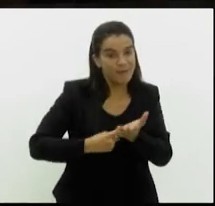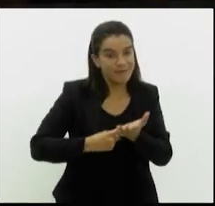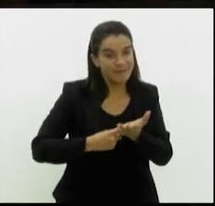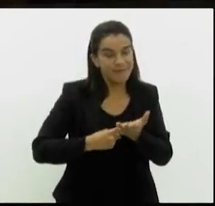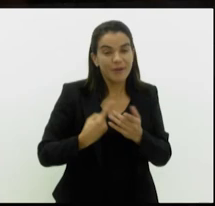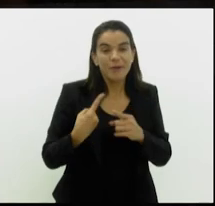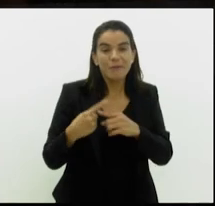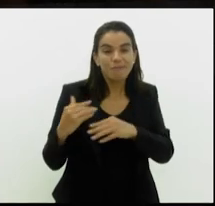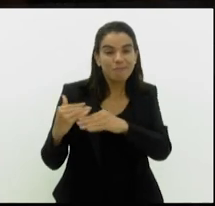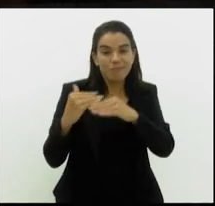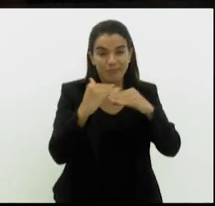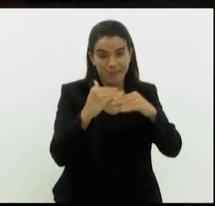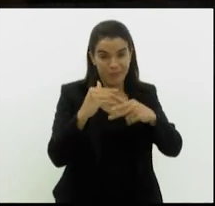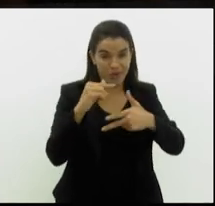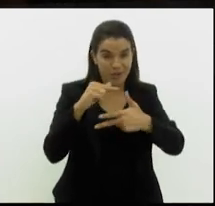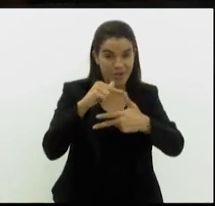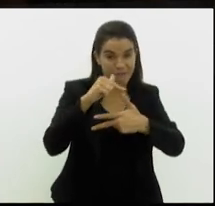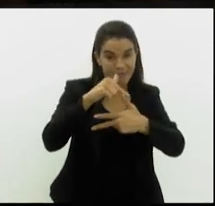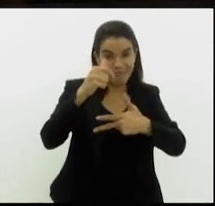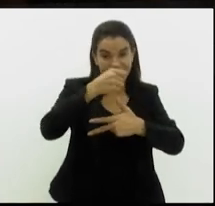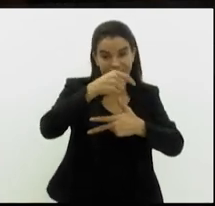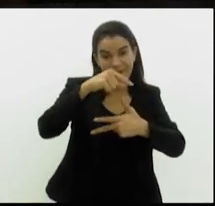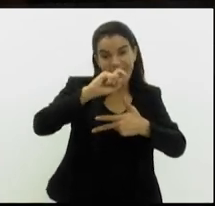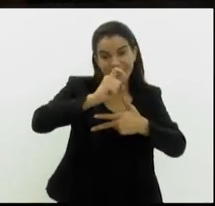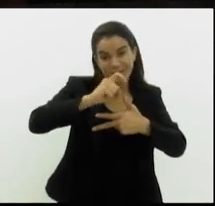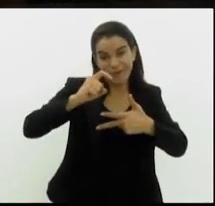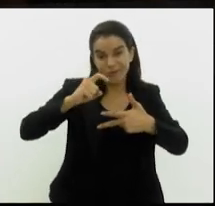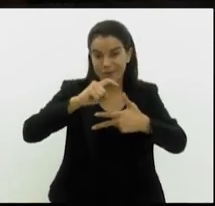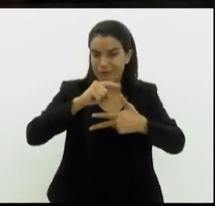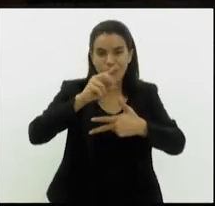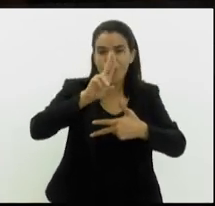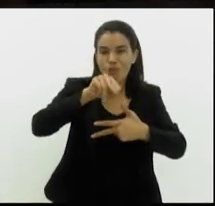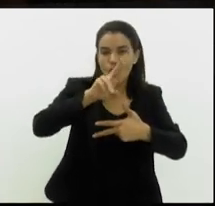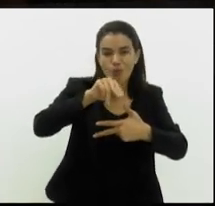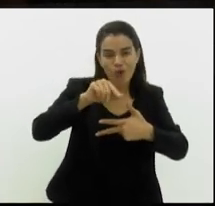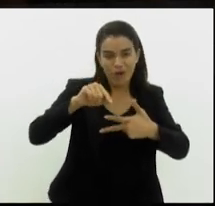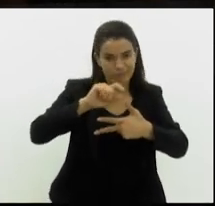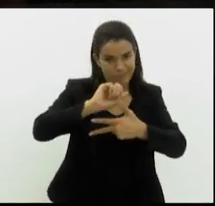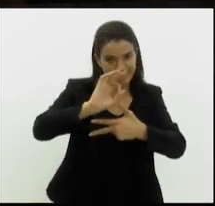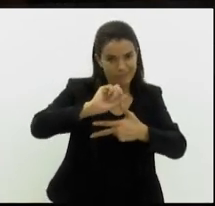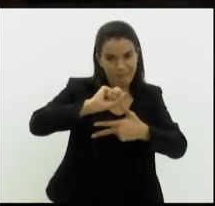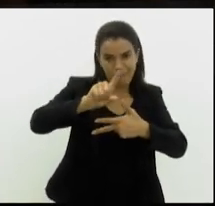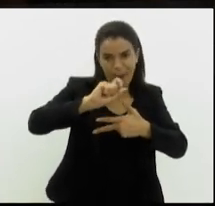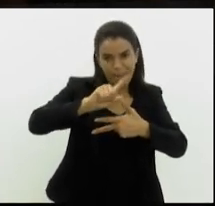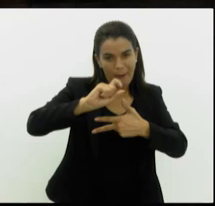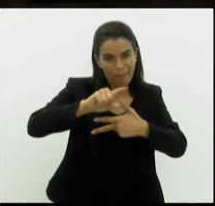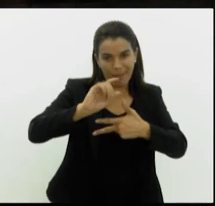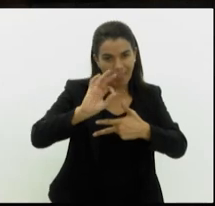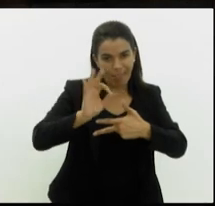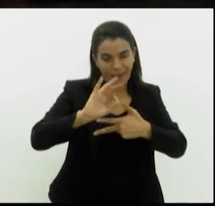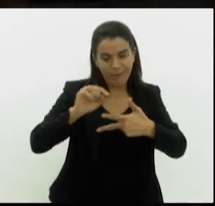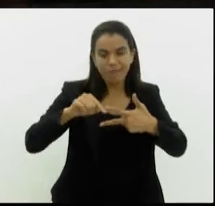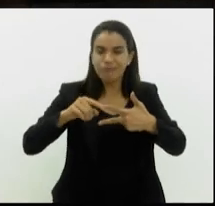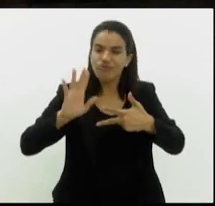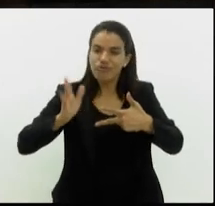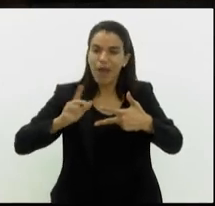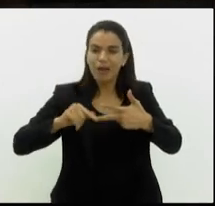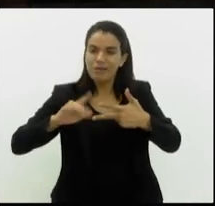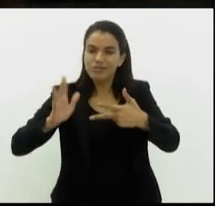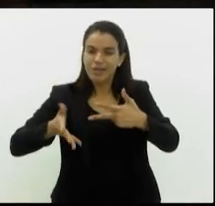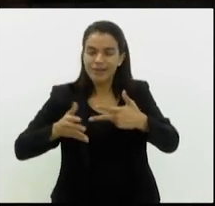dos outros poderes receberam, mas do Executivo não. Então, se faz